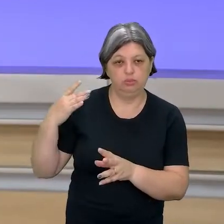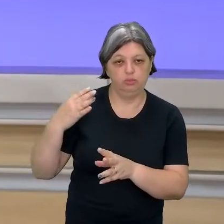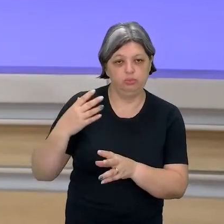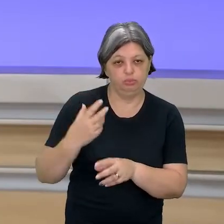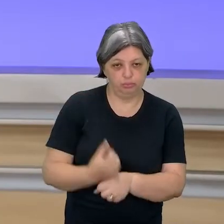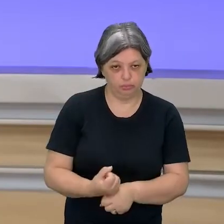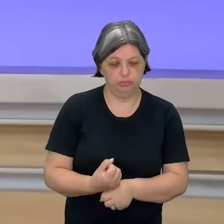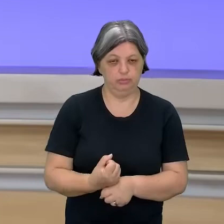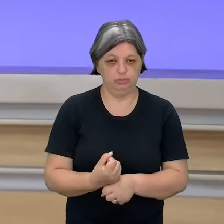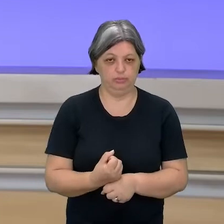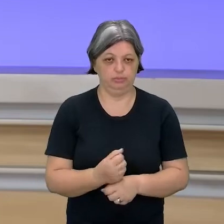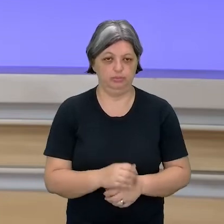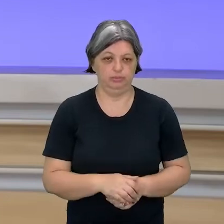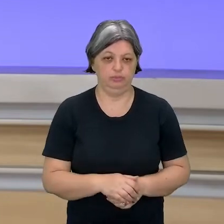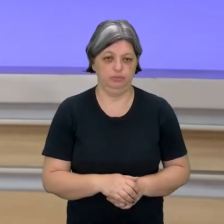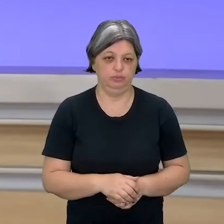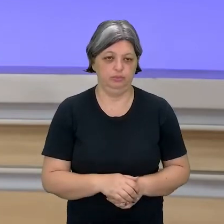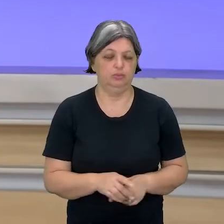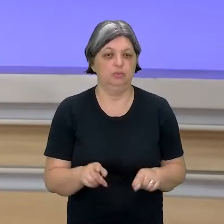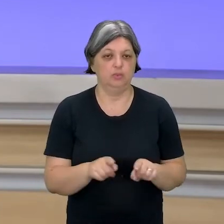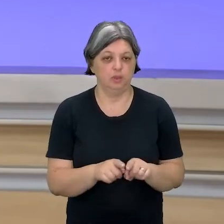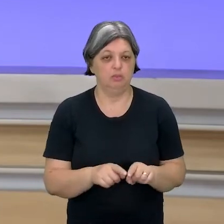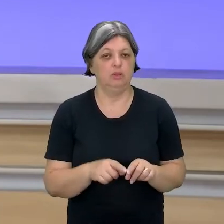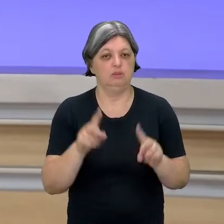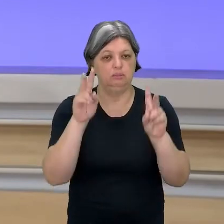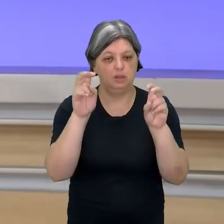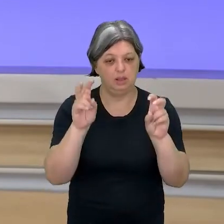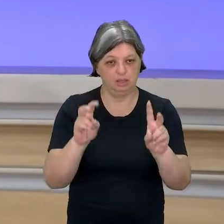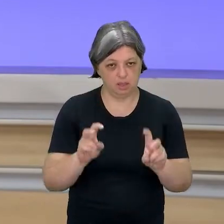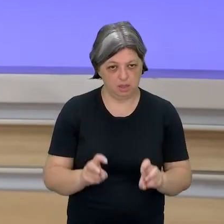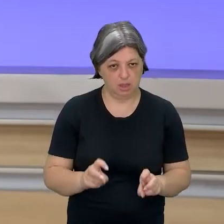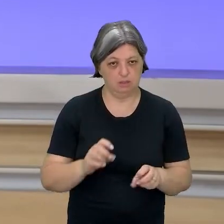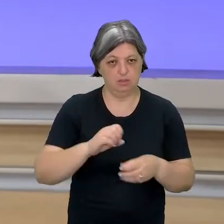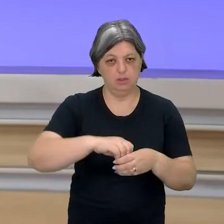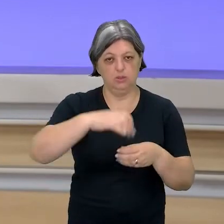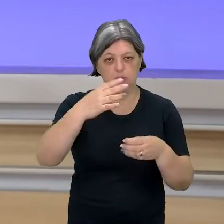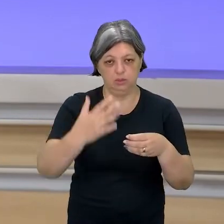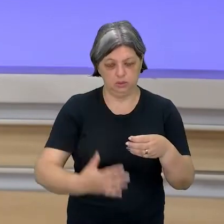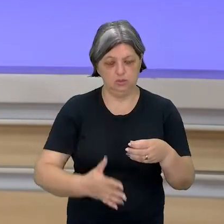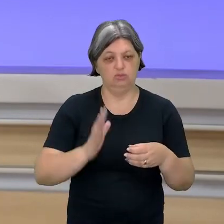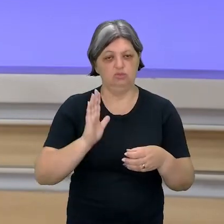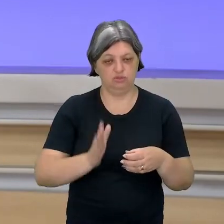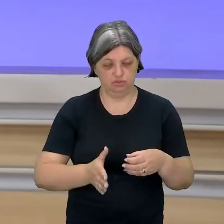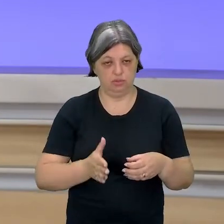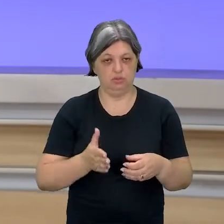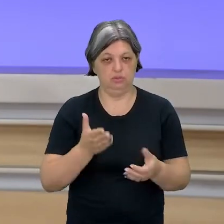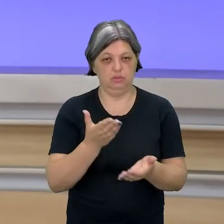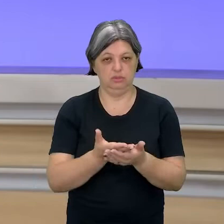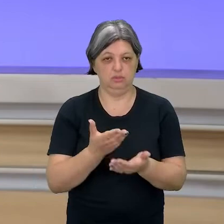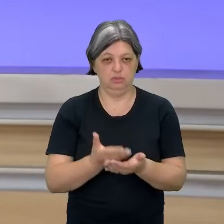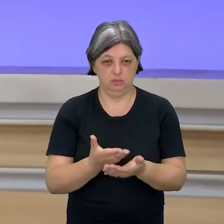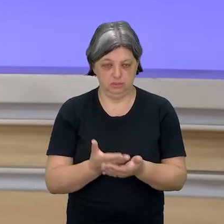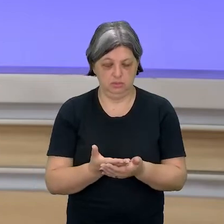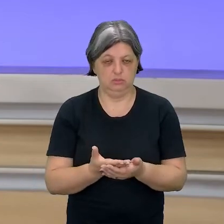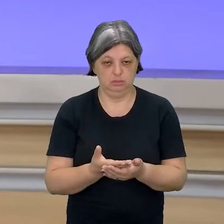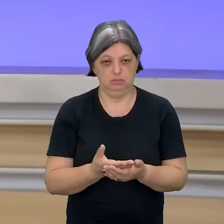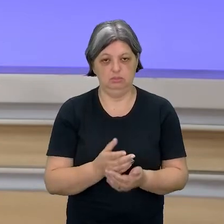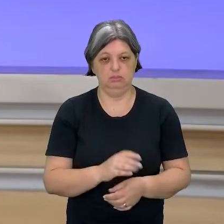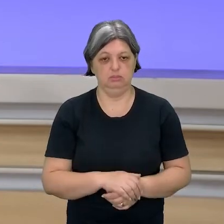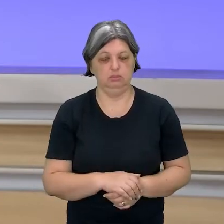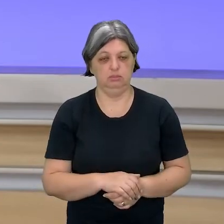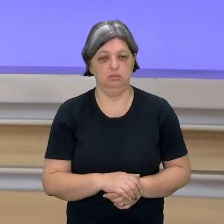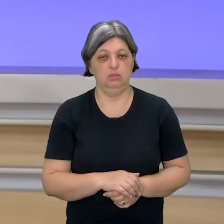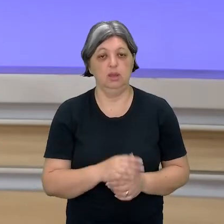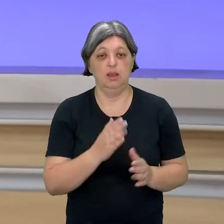a respeito de algumas temáticas e alguns conteúdos que a gente havia visto. E nessa